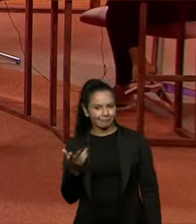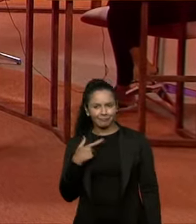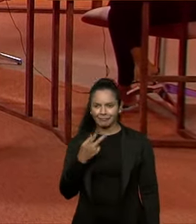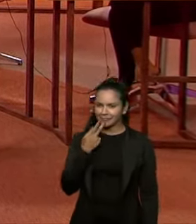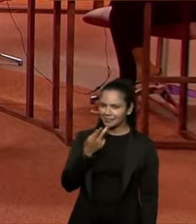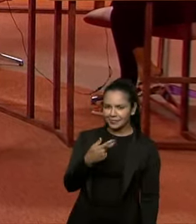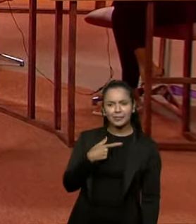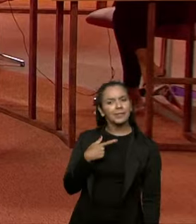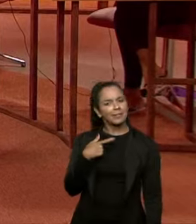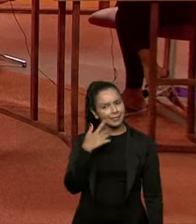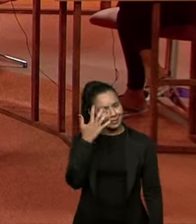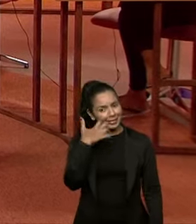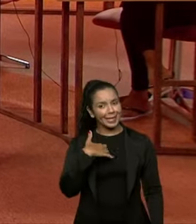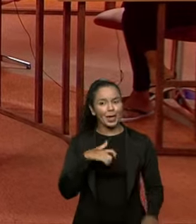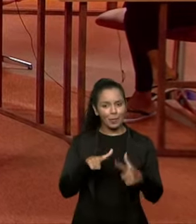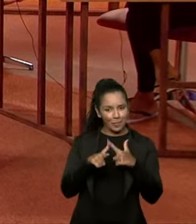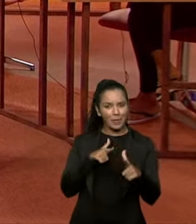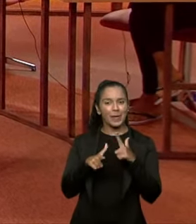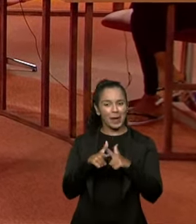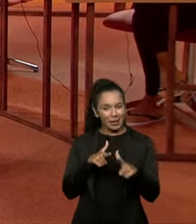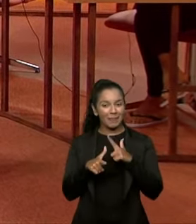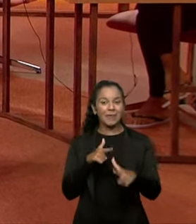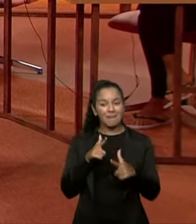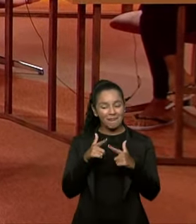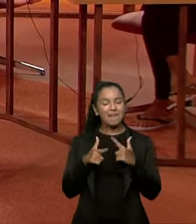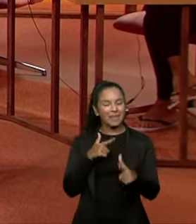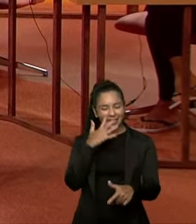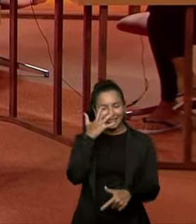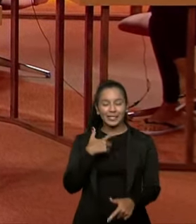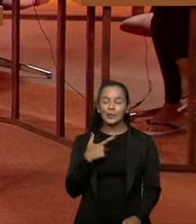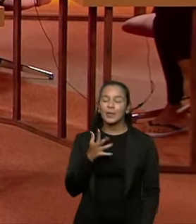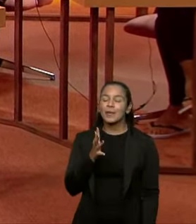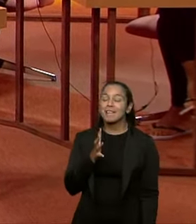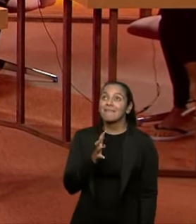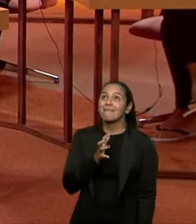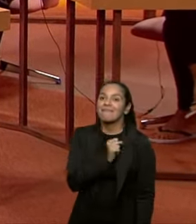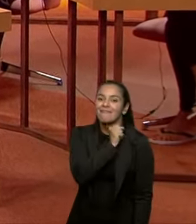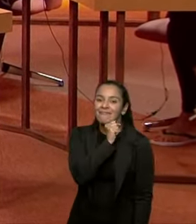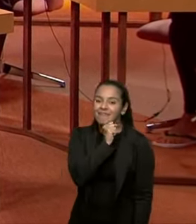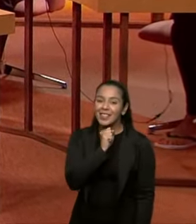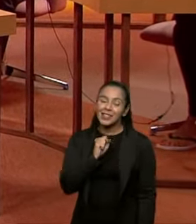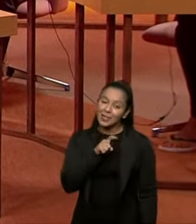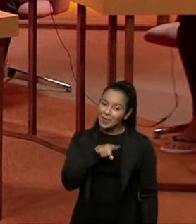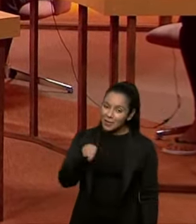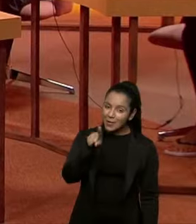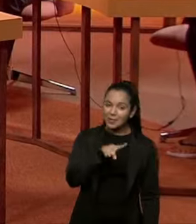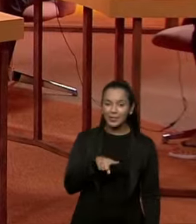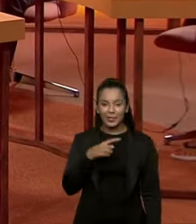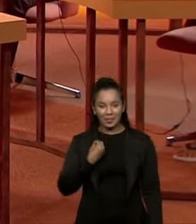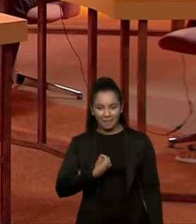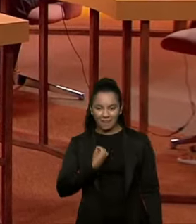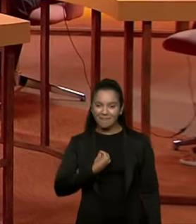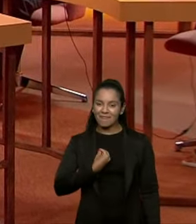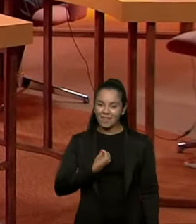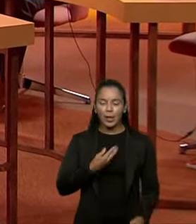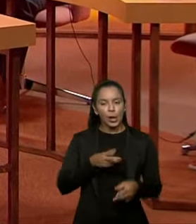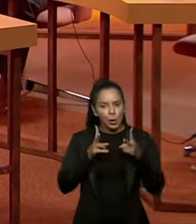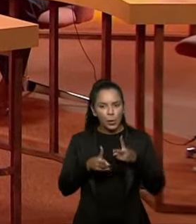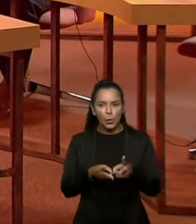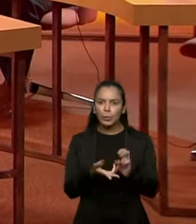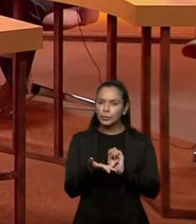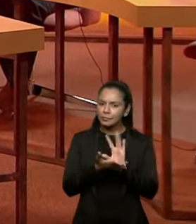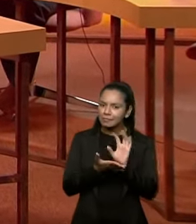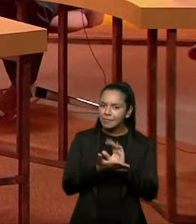Programa sério. E hoje o programa é muito sério. E eu tô amando de paixão que vocês estão participando, gente. Continue